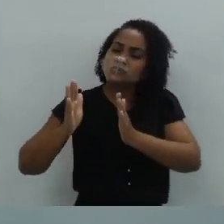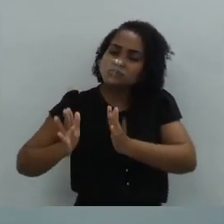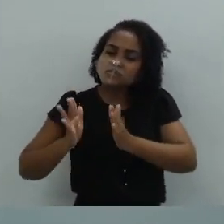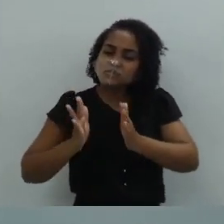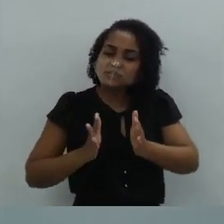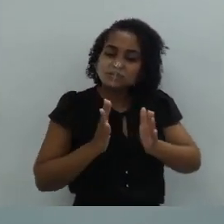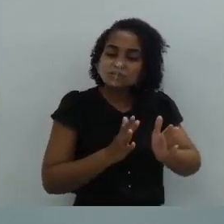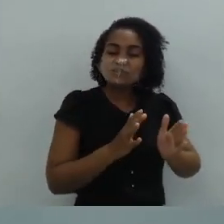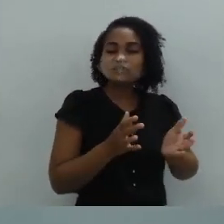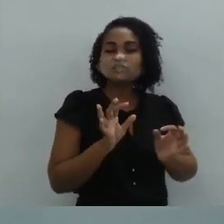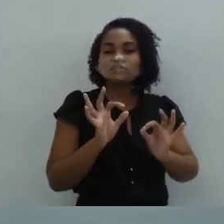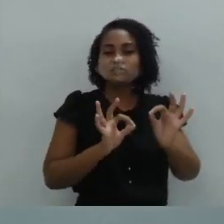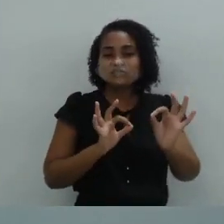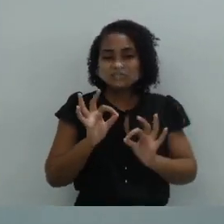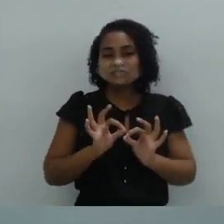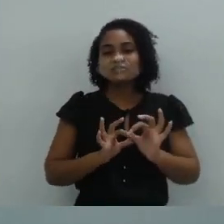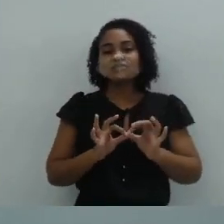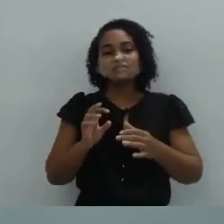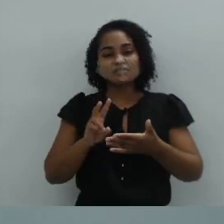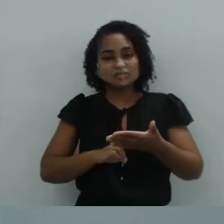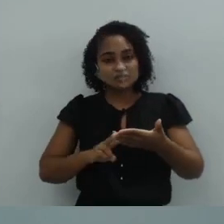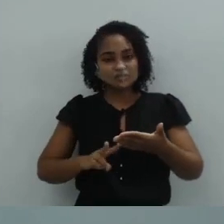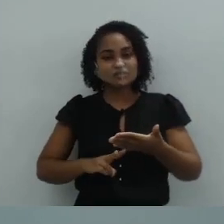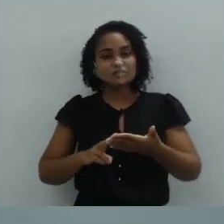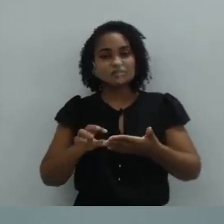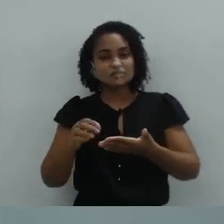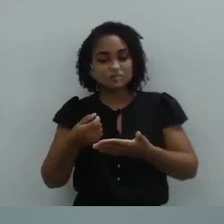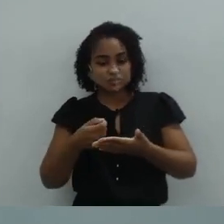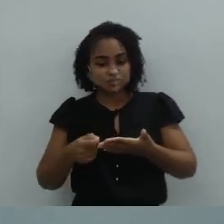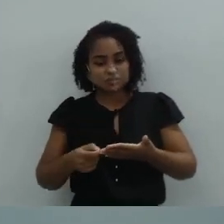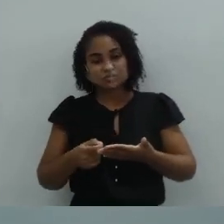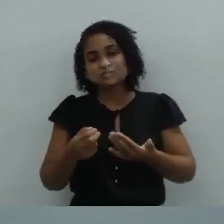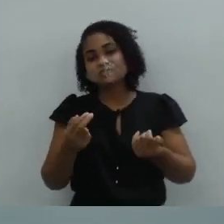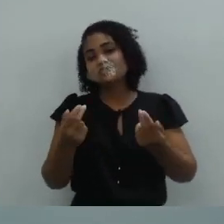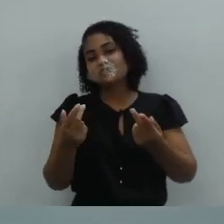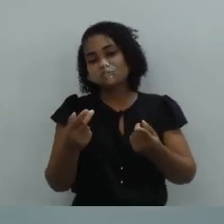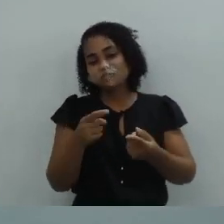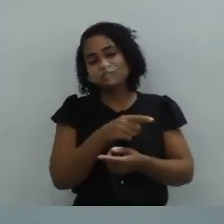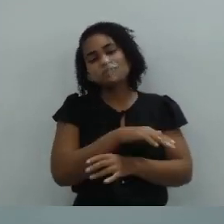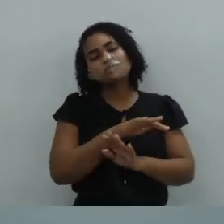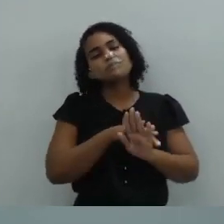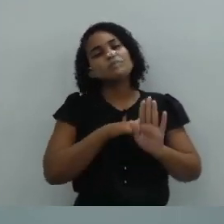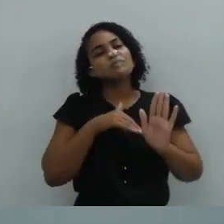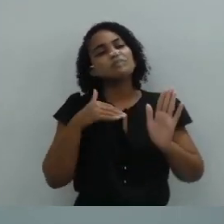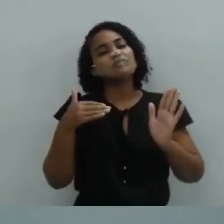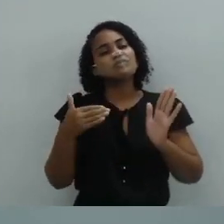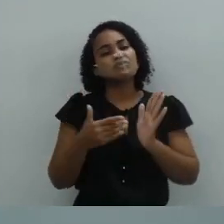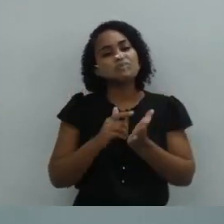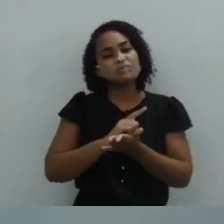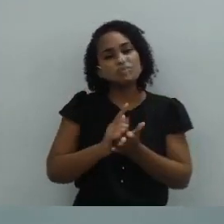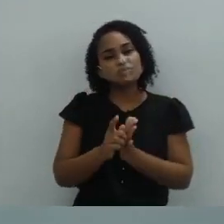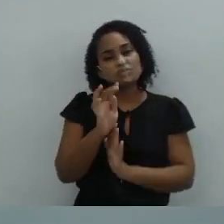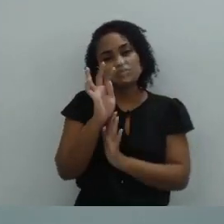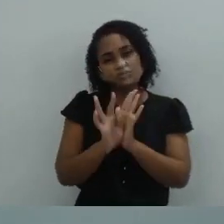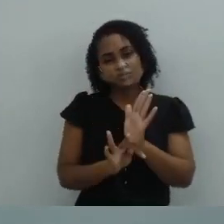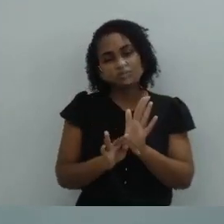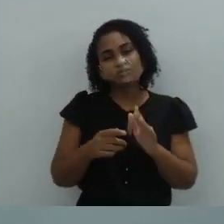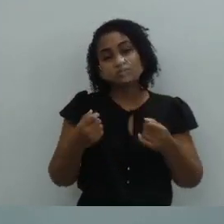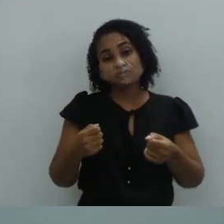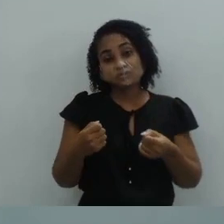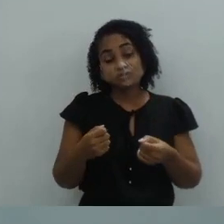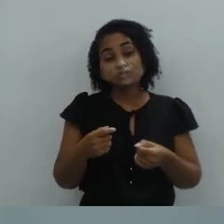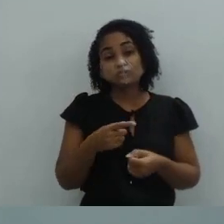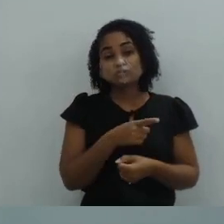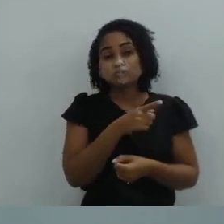de edição, de releitura e de reescrita. A mesma coisa para todo gênero textual que vocês produzirem.